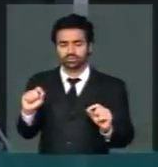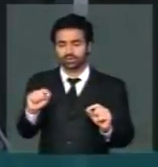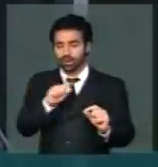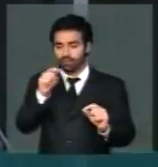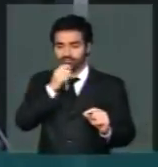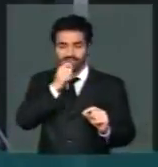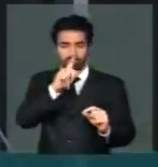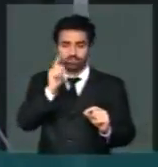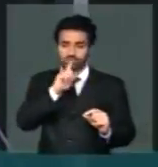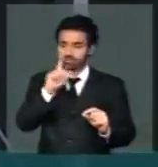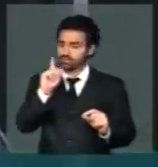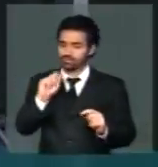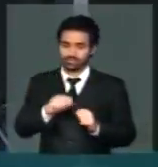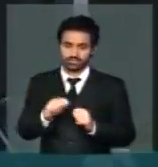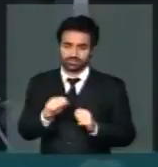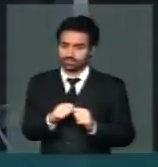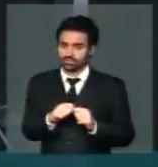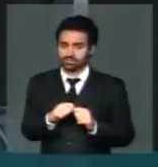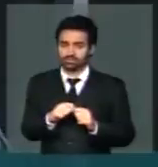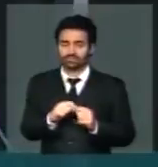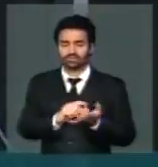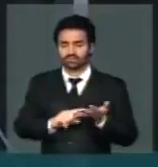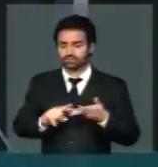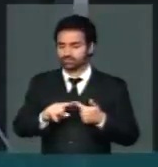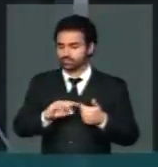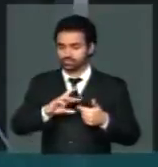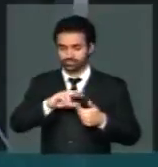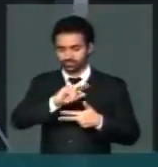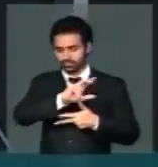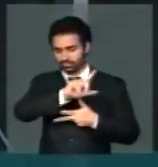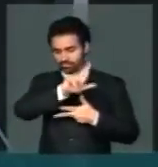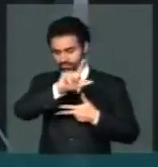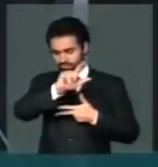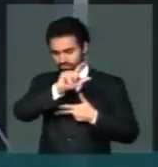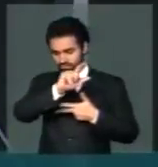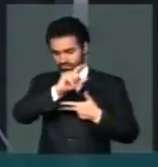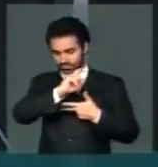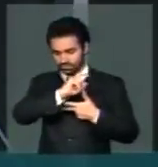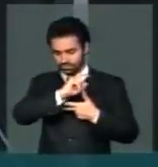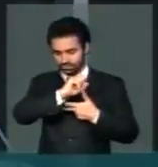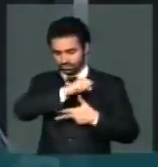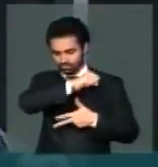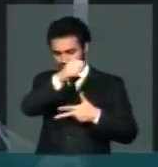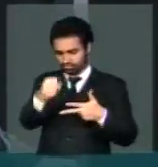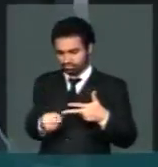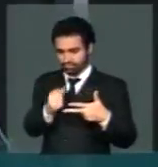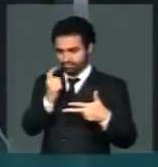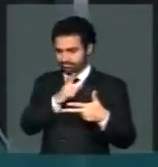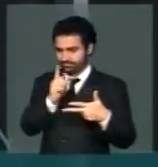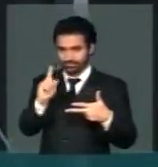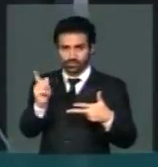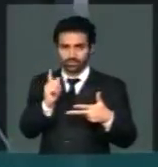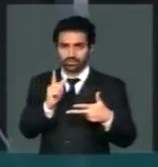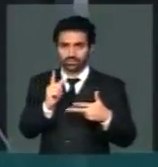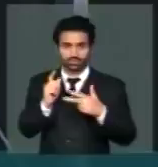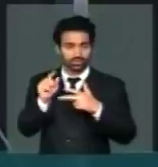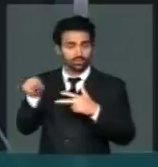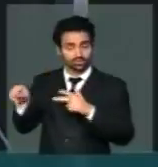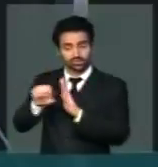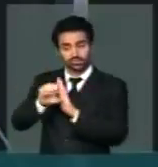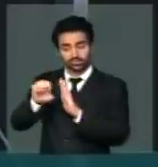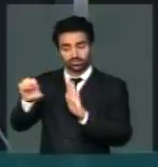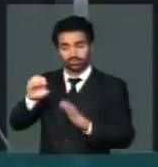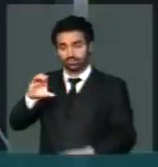conseguiu realizar pelo conjunto dos poderes da República em relação ao Estatuto da Criança e do Adolescente, muito